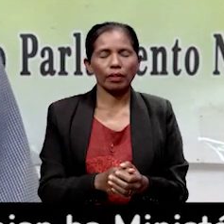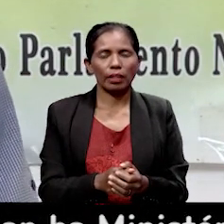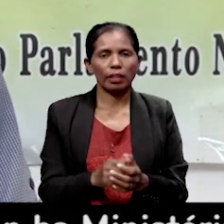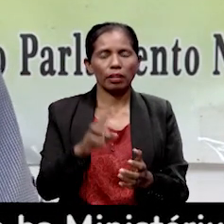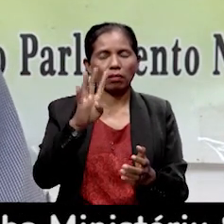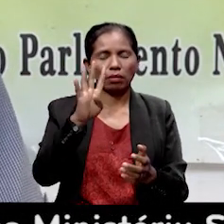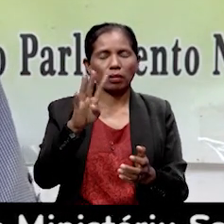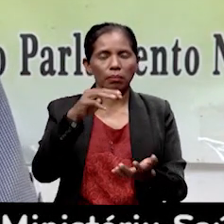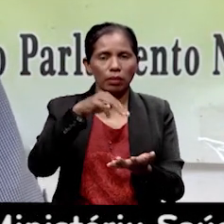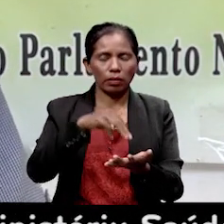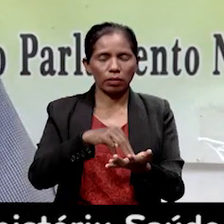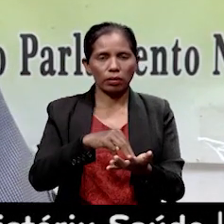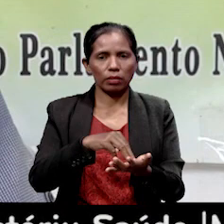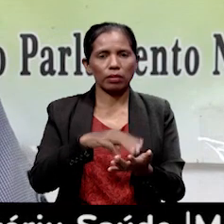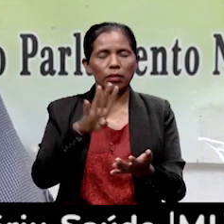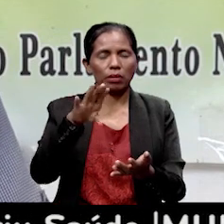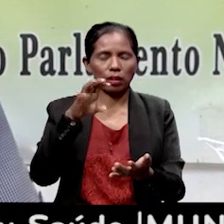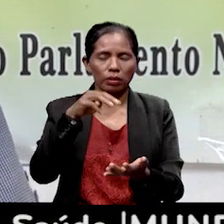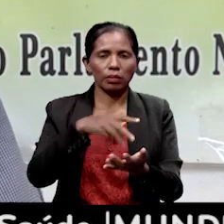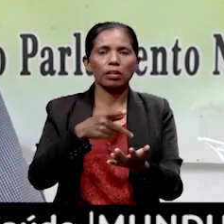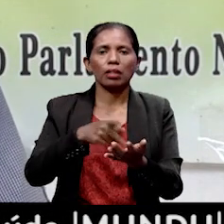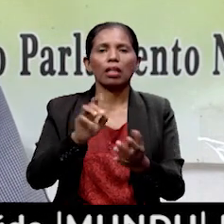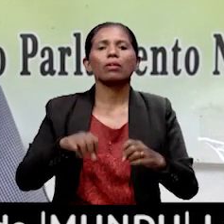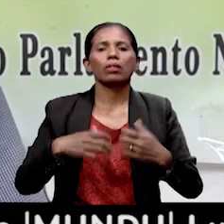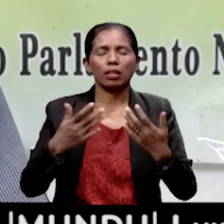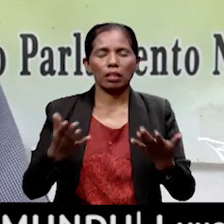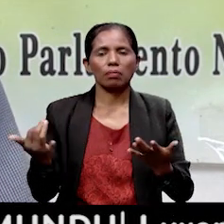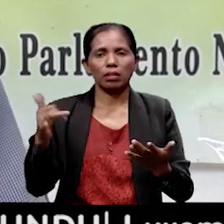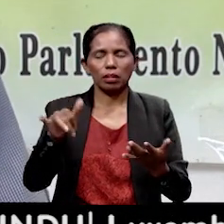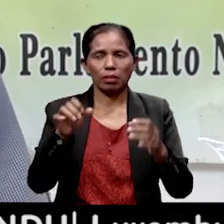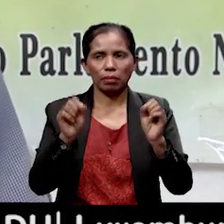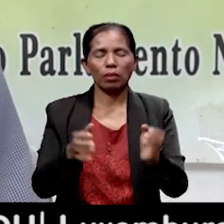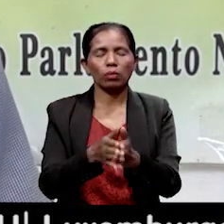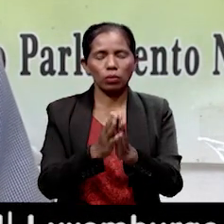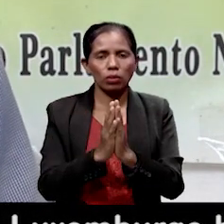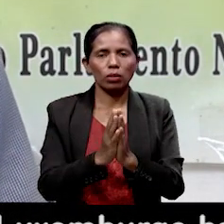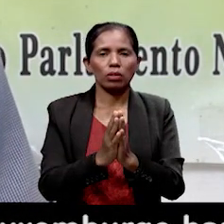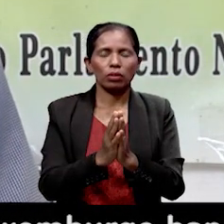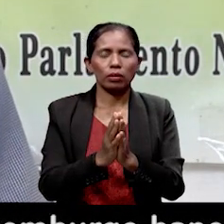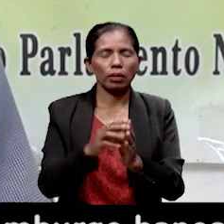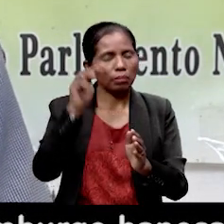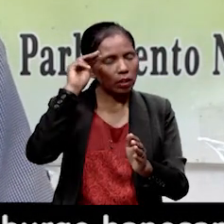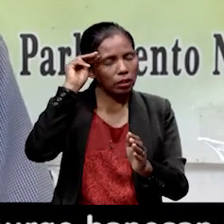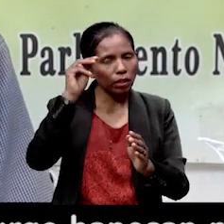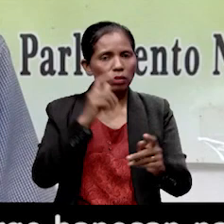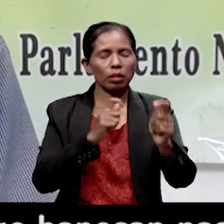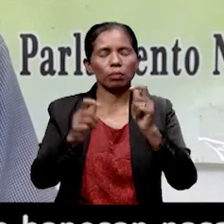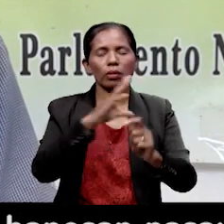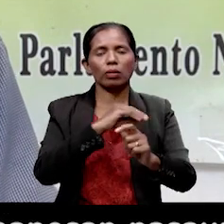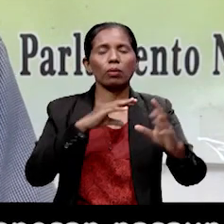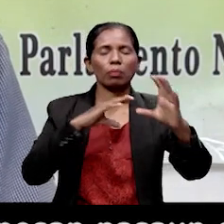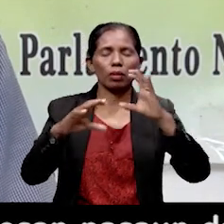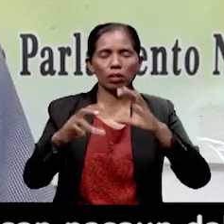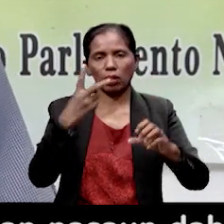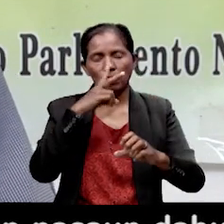4.500.000 ida ne sanema sira bele selu agora hal nusa para bele husi ministério de transporte e comunicação di lu senhor ministro atu bele hare